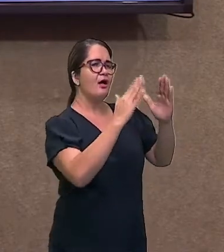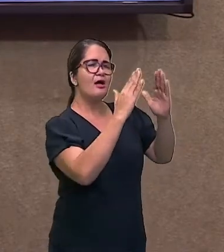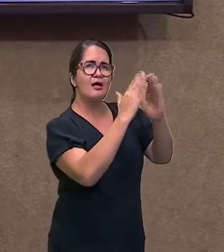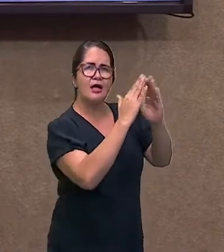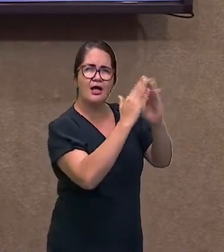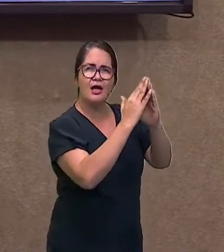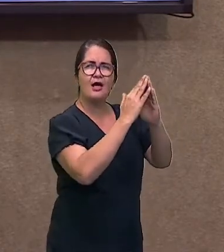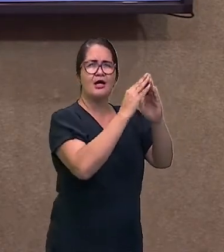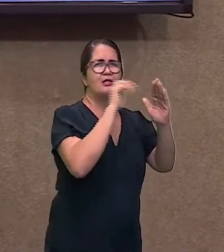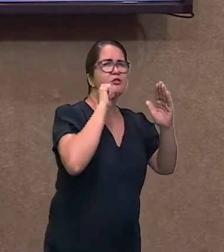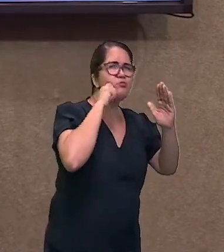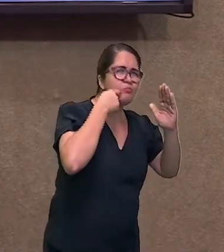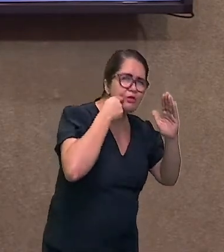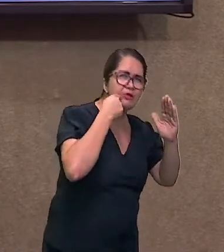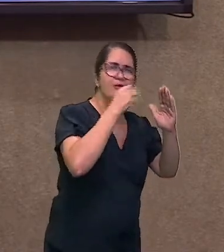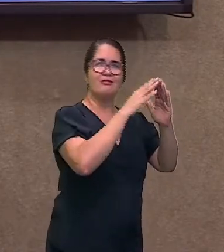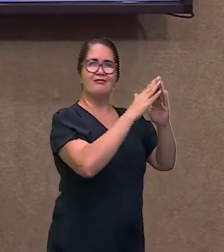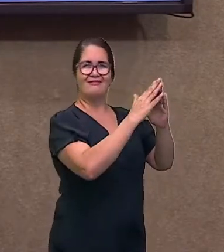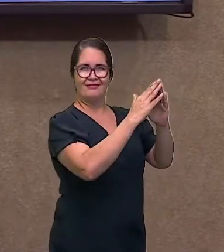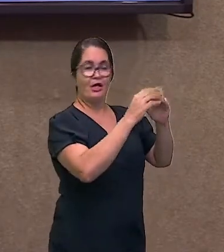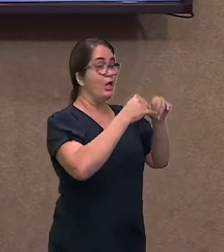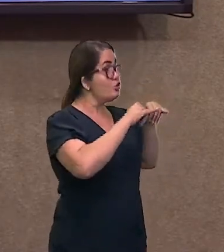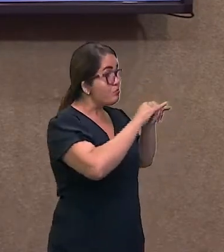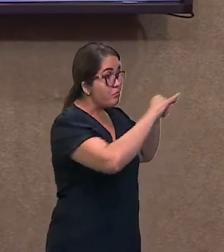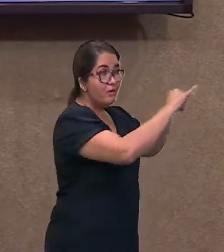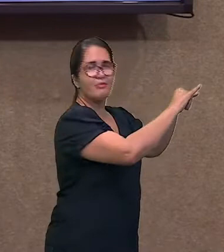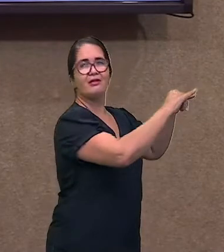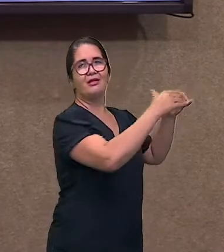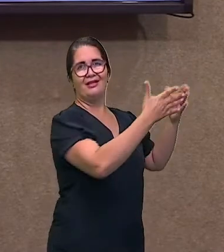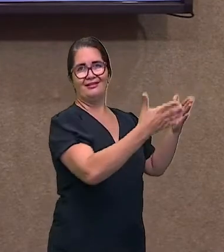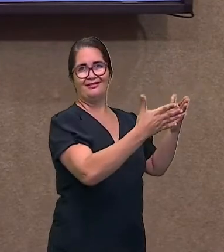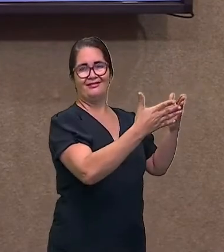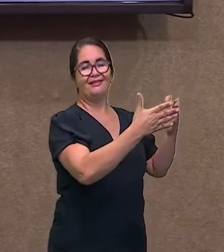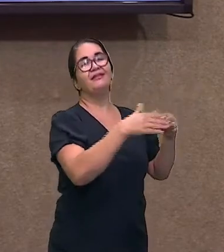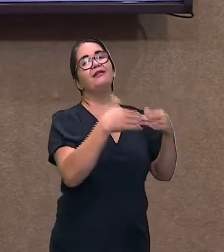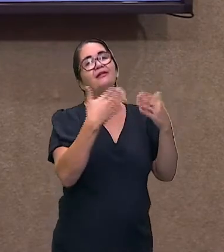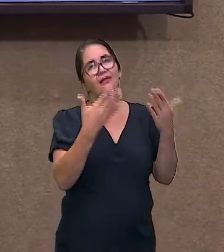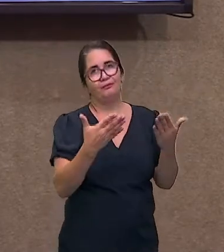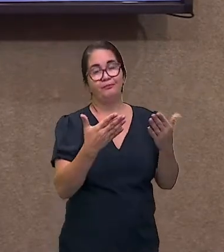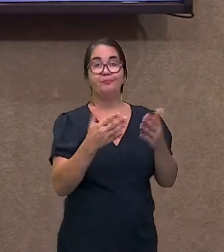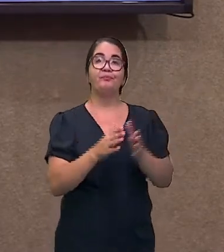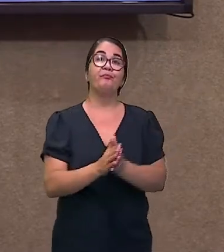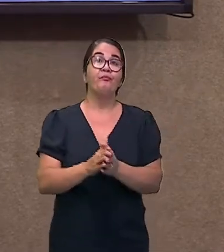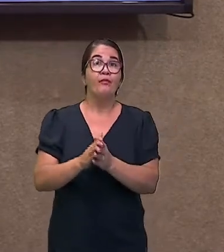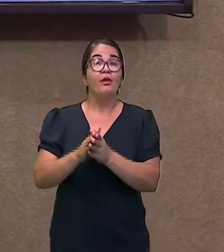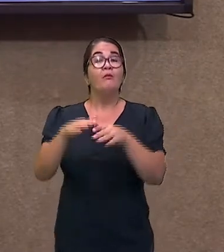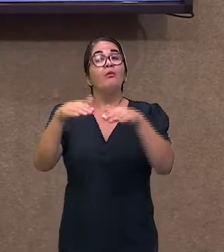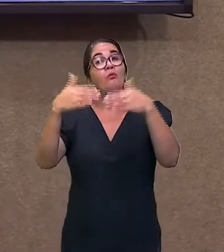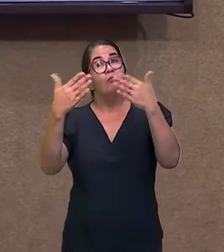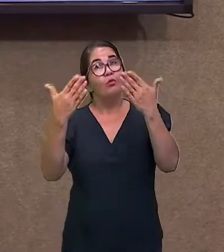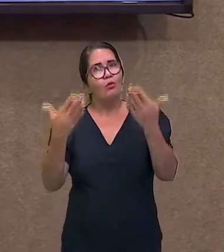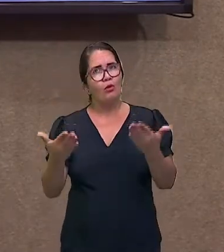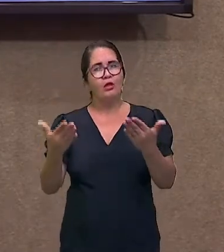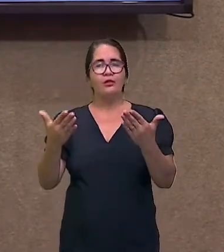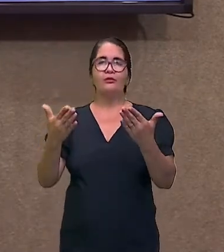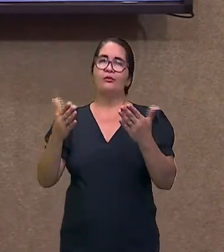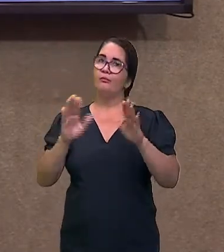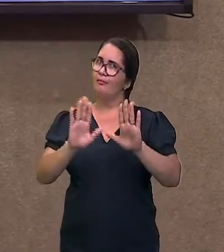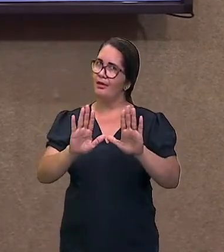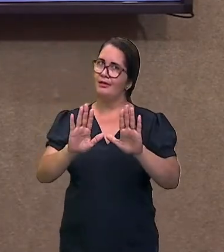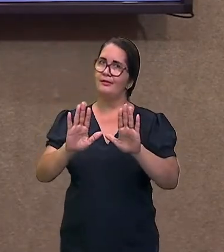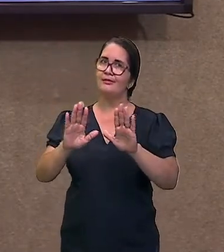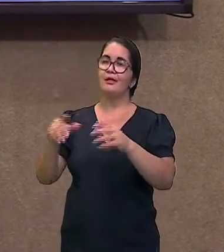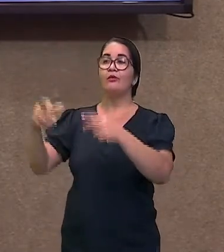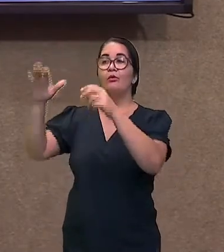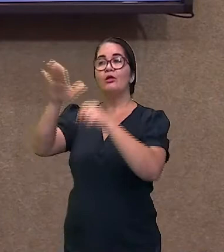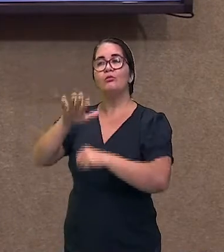estou, quando a casa ali de um animal, de um ser vivo é destruída, o que pode acontecer?